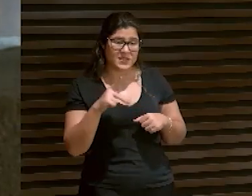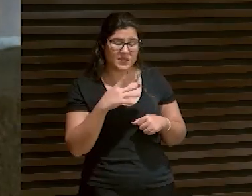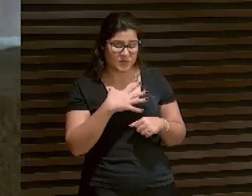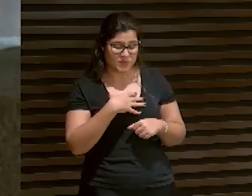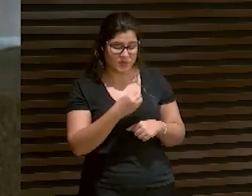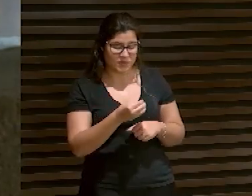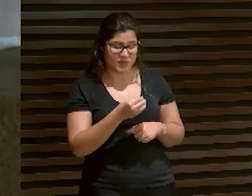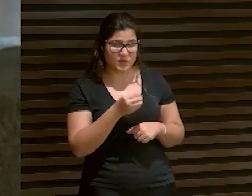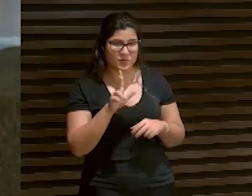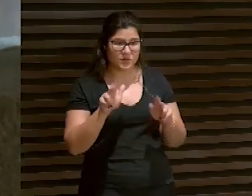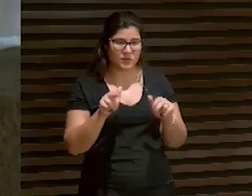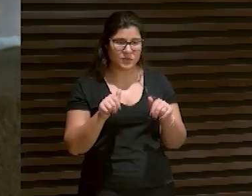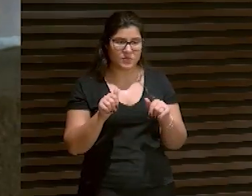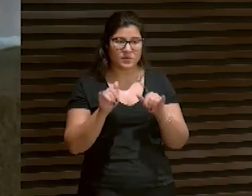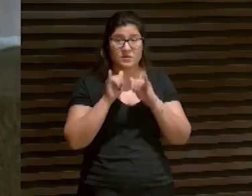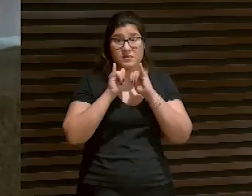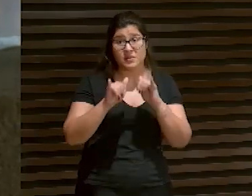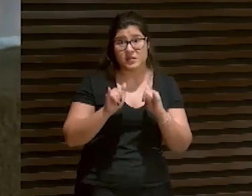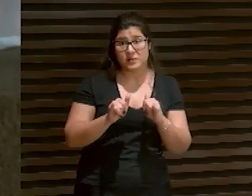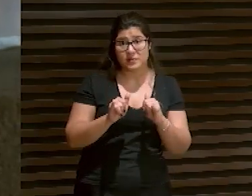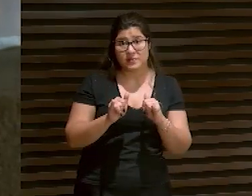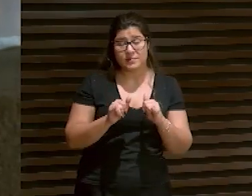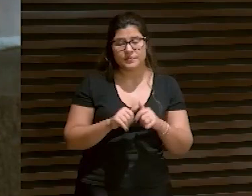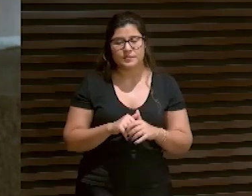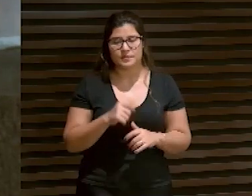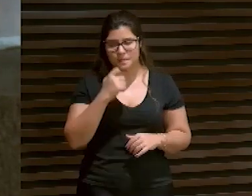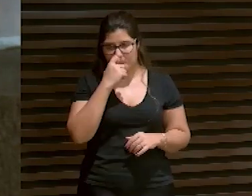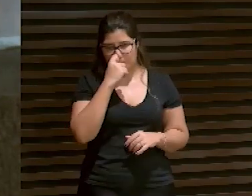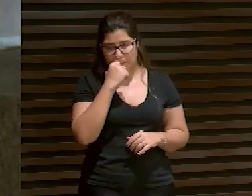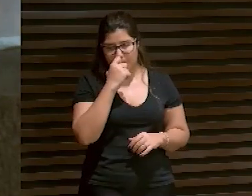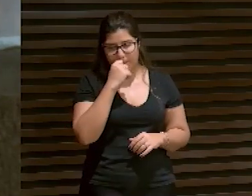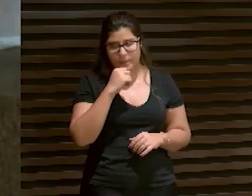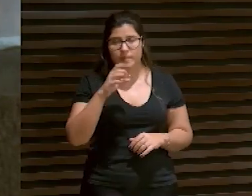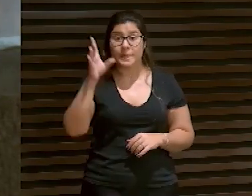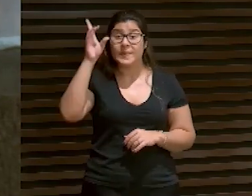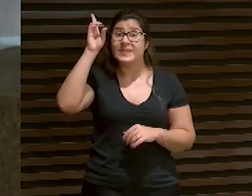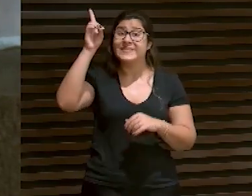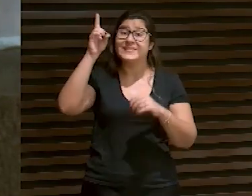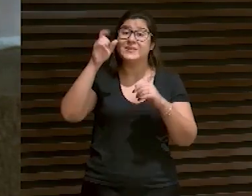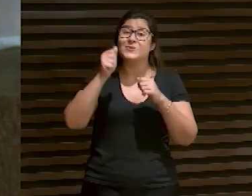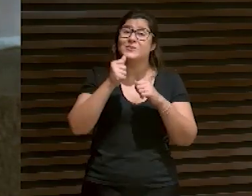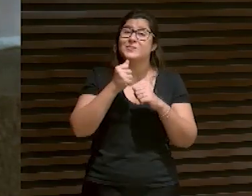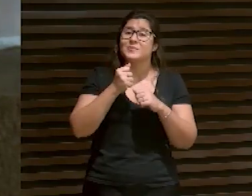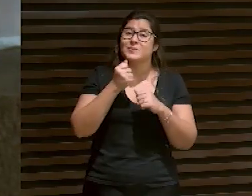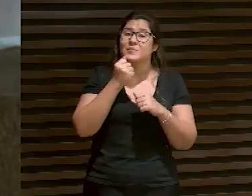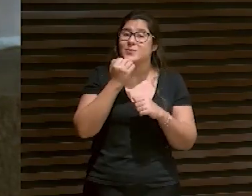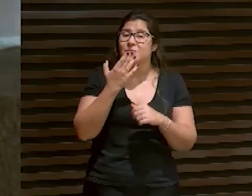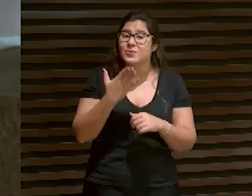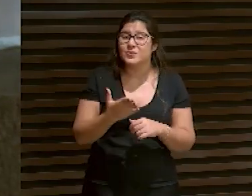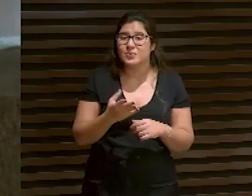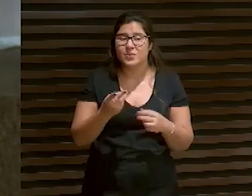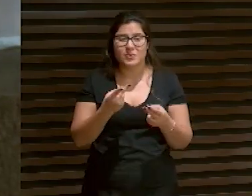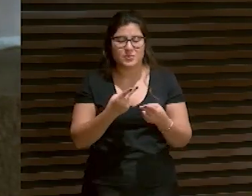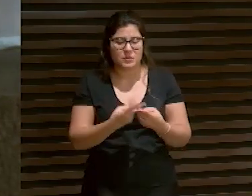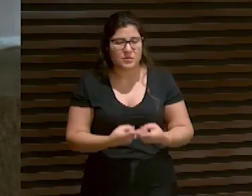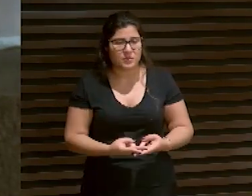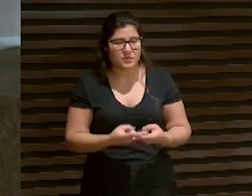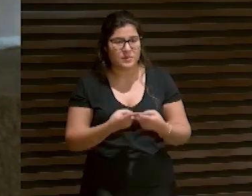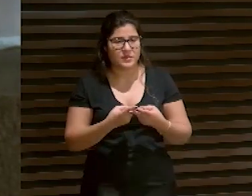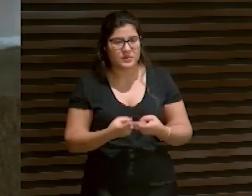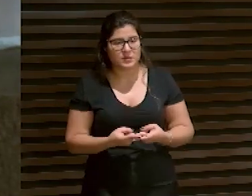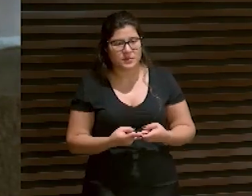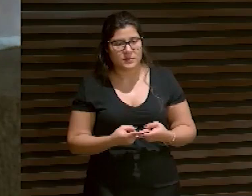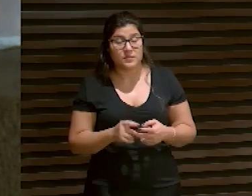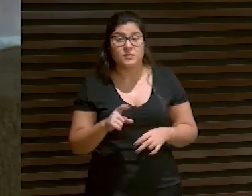E agora Jonas está acusando a Deus, falando que ele fugiu porque Deus é muito bondoso, porque Deus é compassivo. E nós